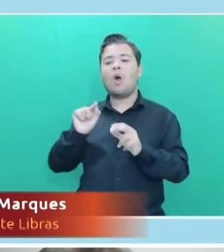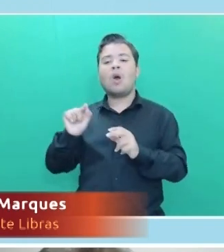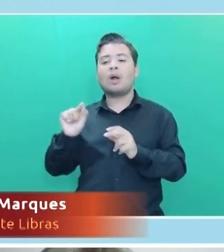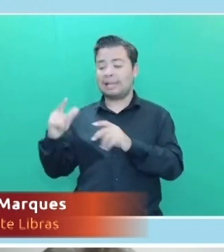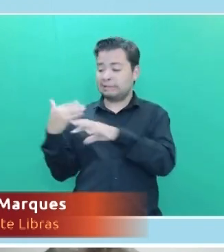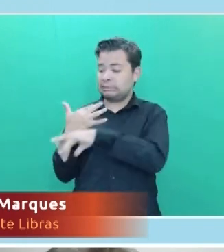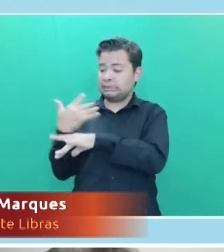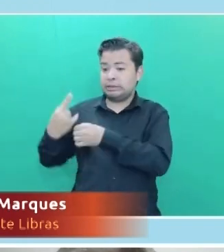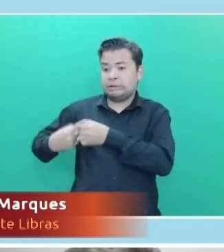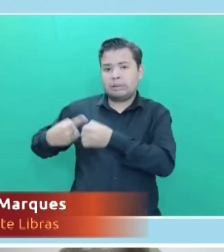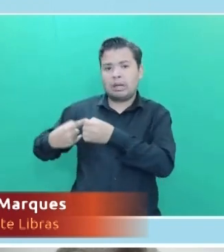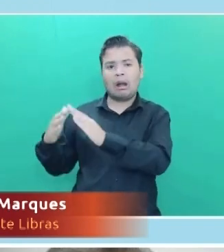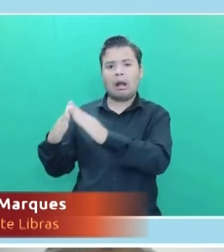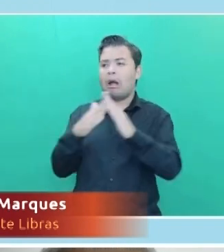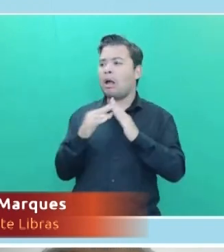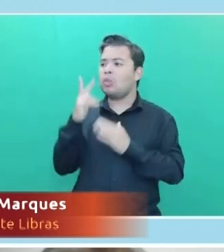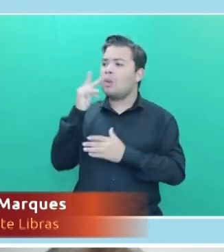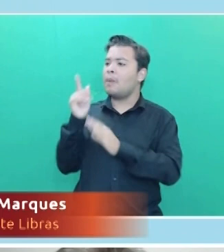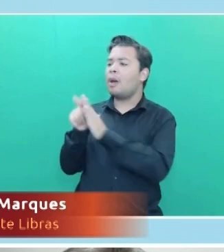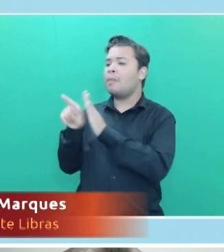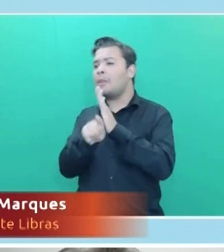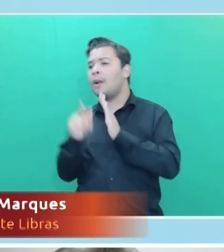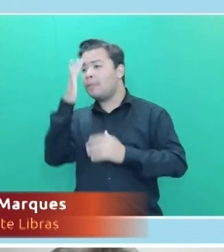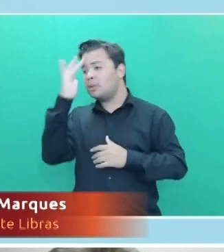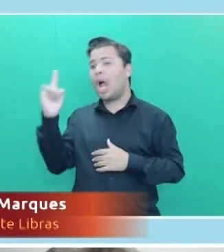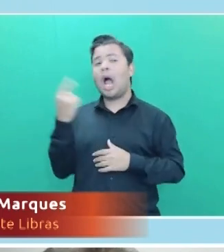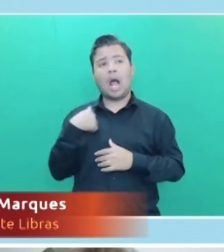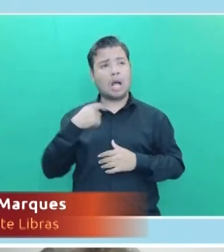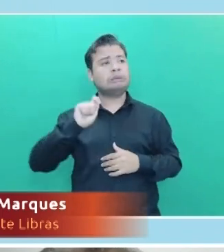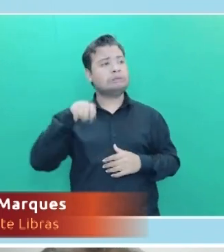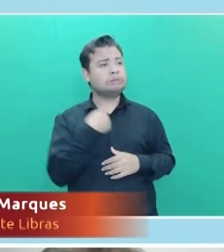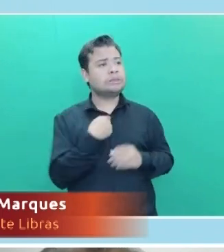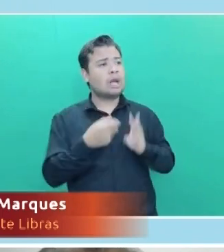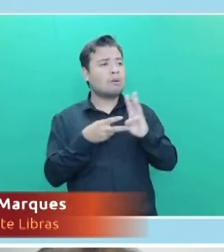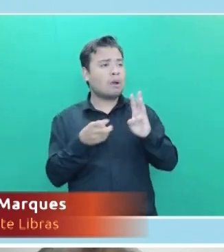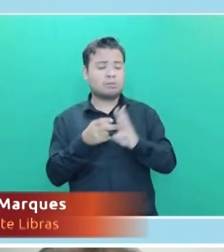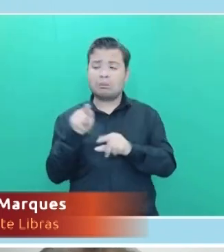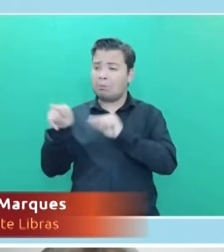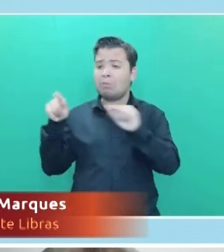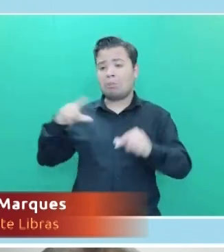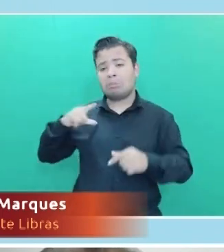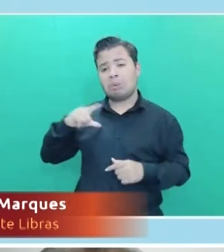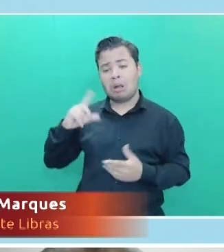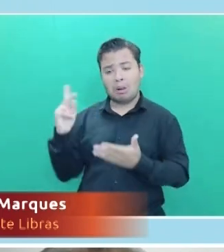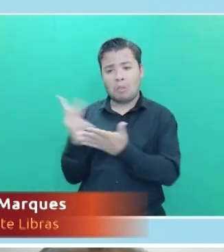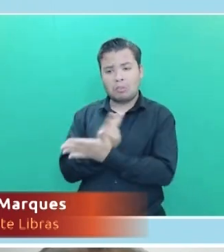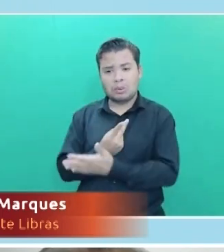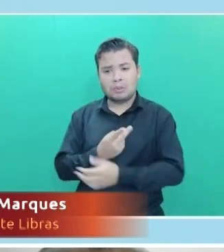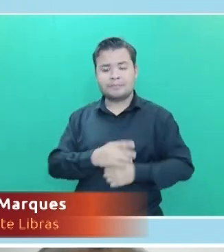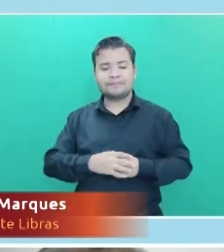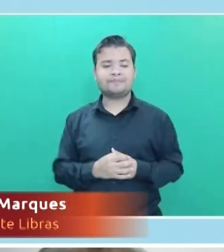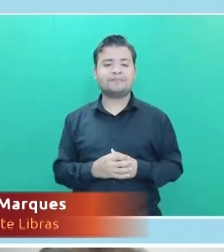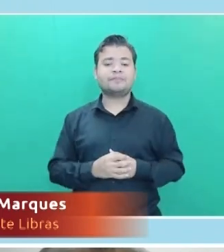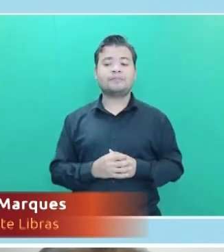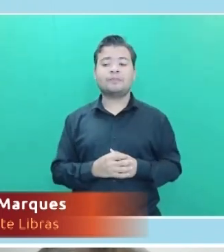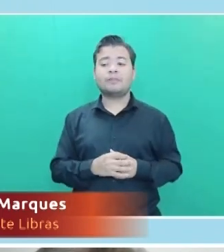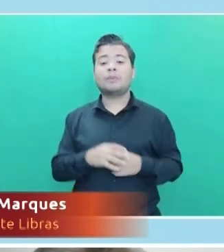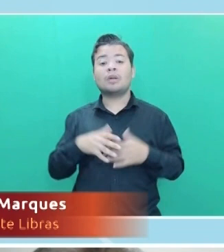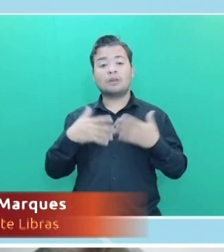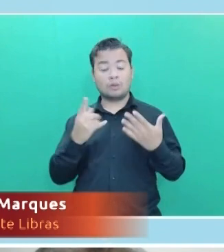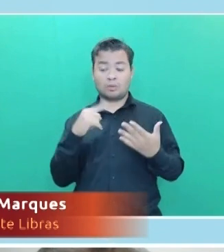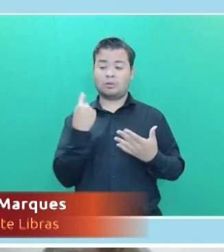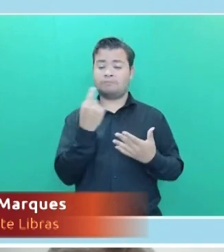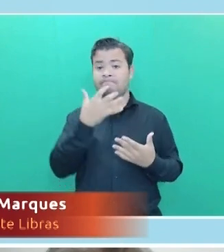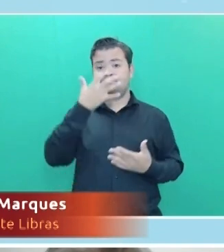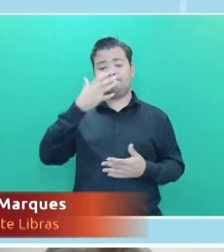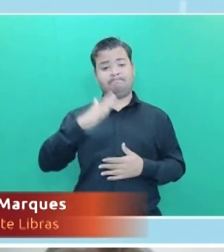urbana mesmo, ou rural, mas domicílios comuns, não considerado indígena. Então, para nossa surpresa,